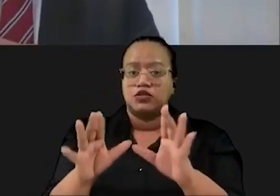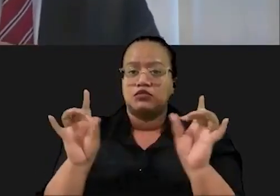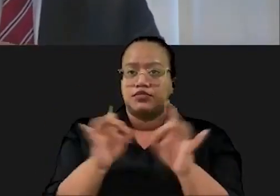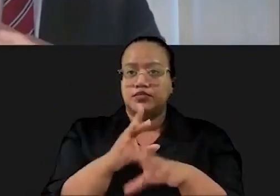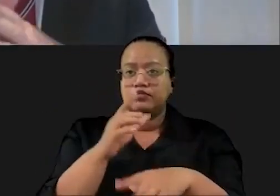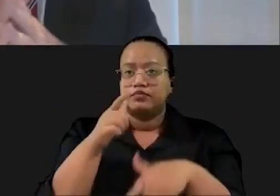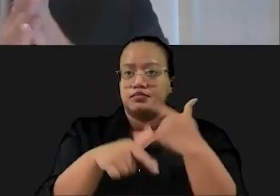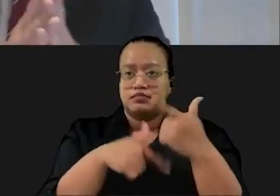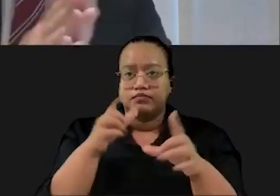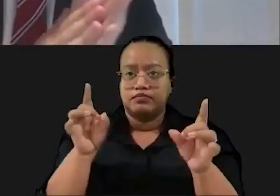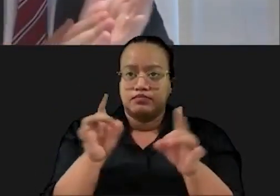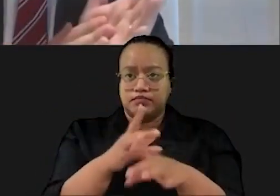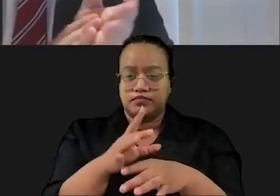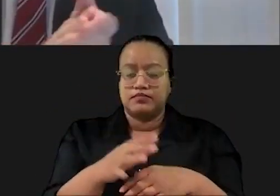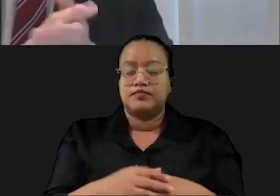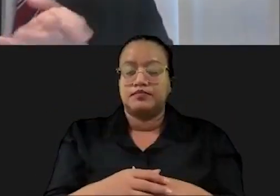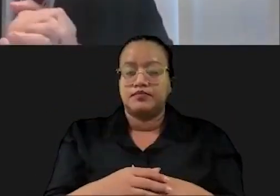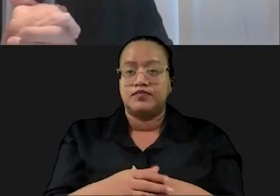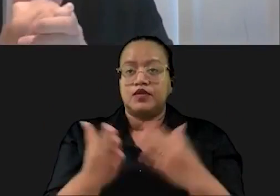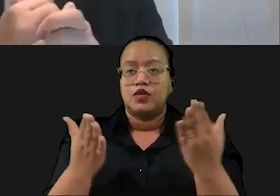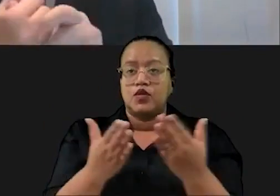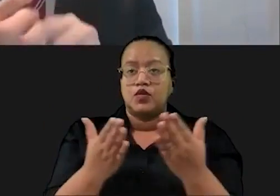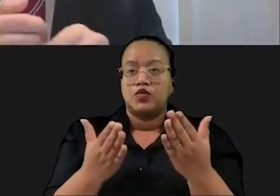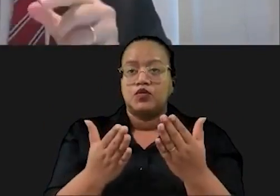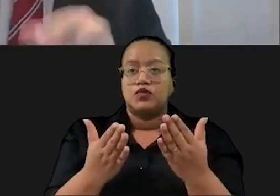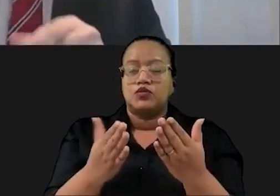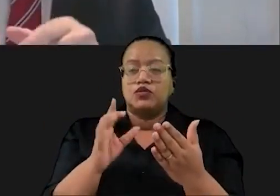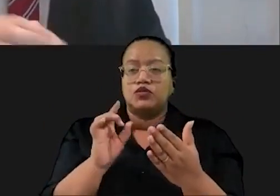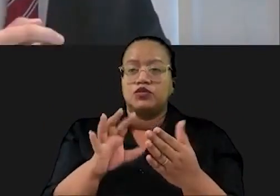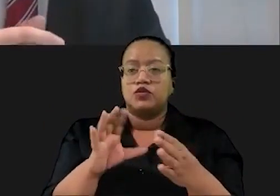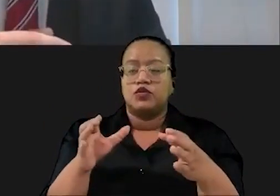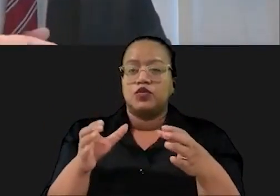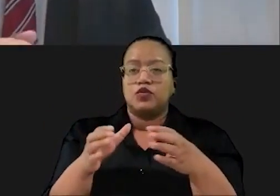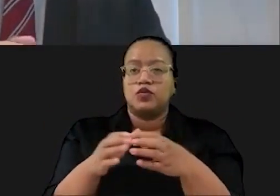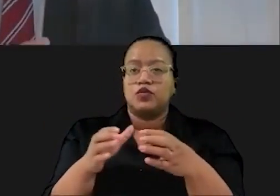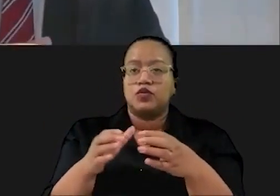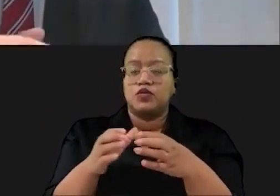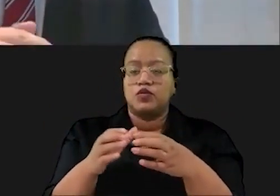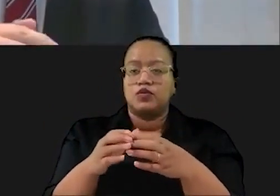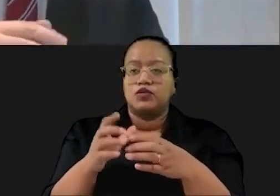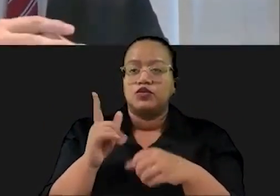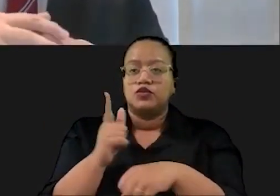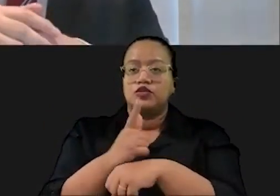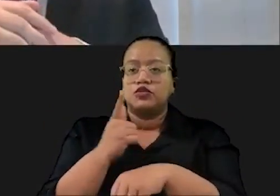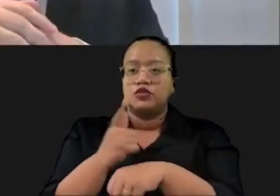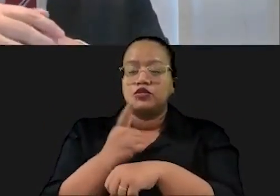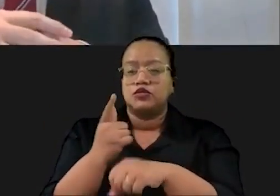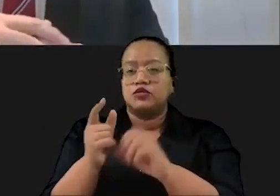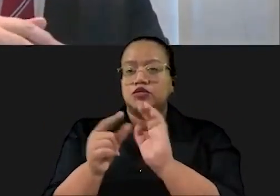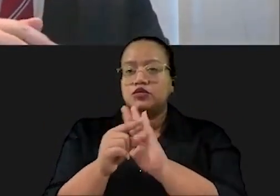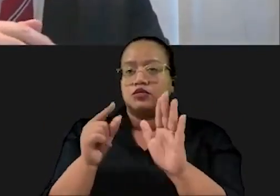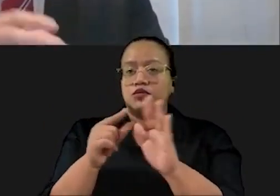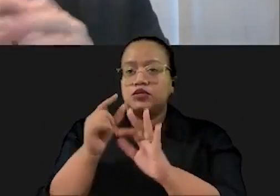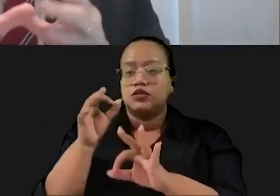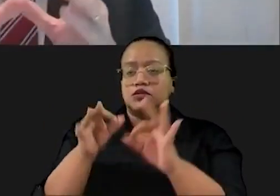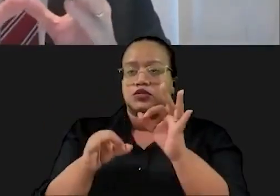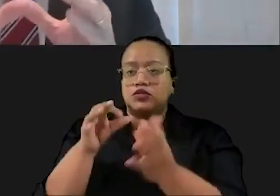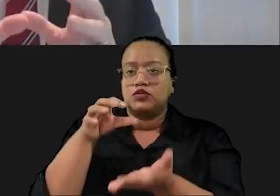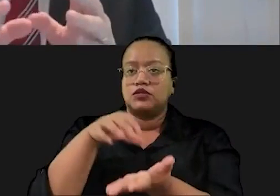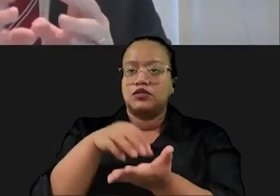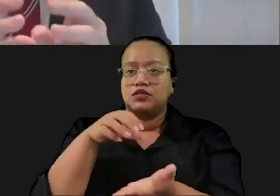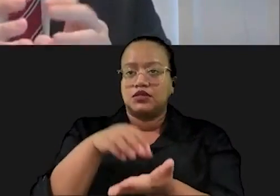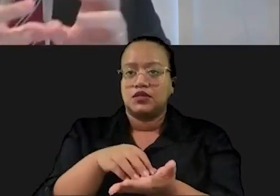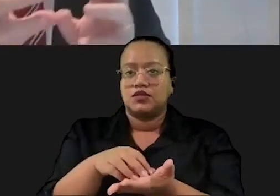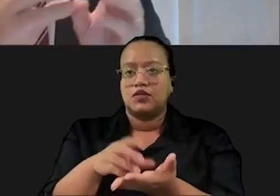comitê gestor dos processos de trabalho dos juizados, né? Será instalado por essa semana. Então,